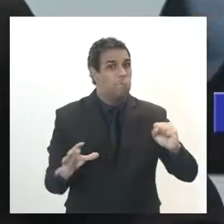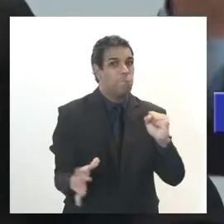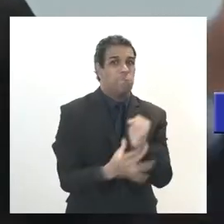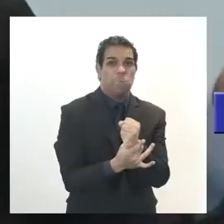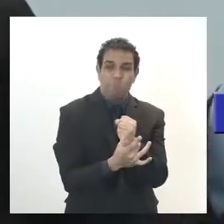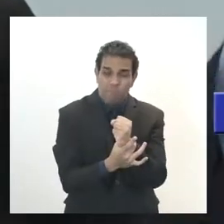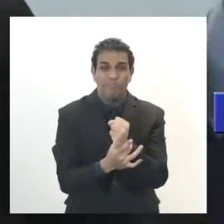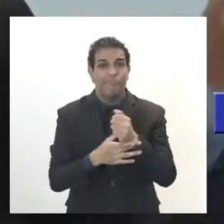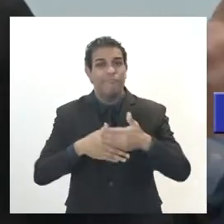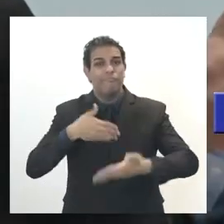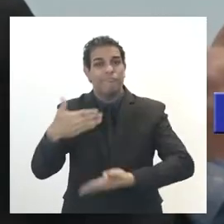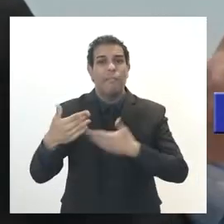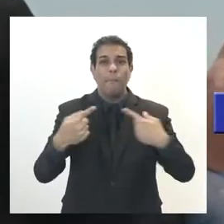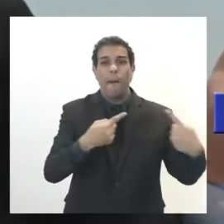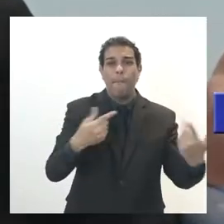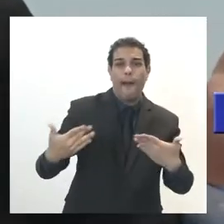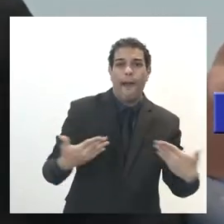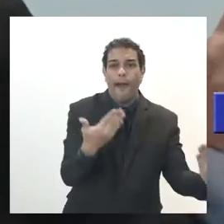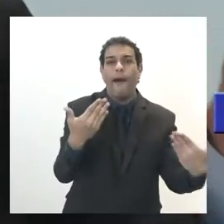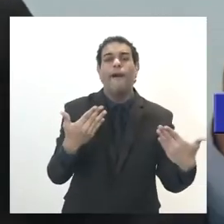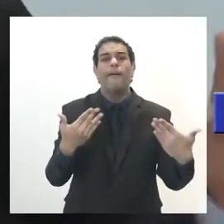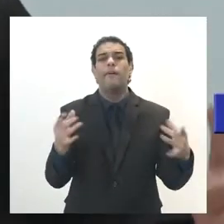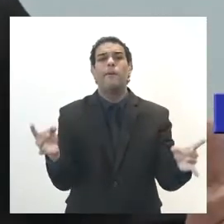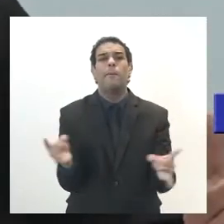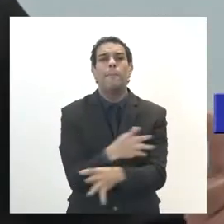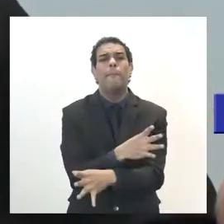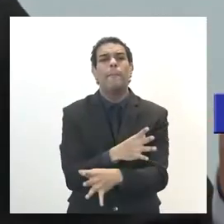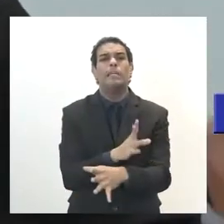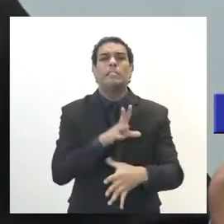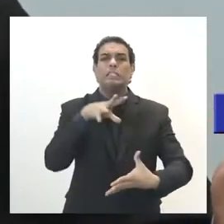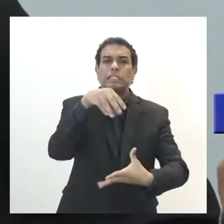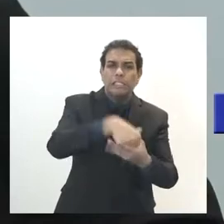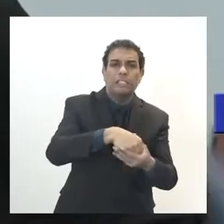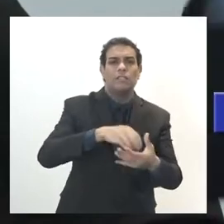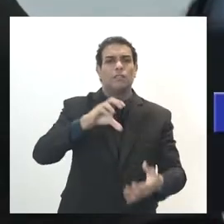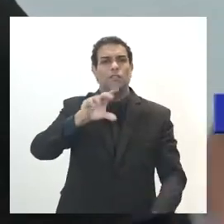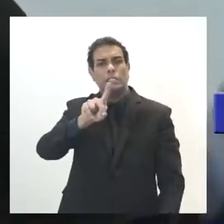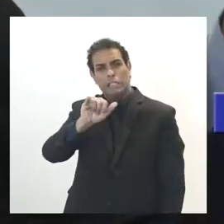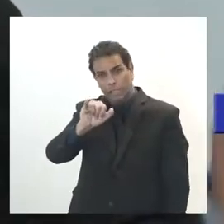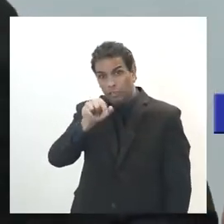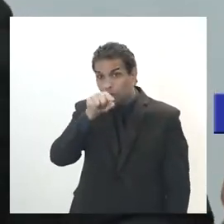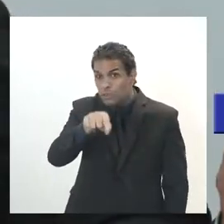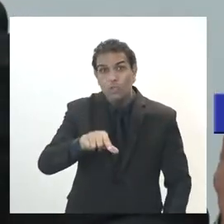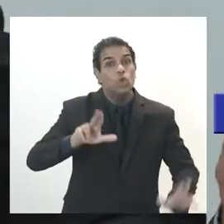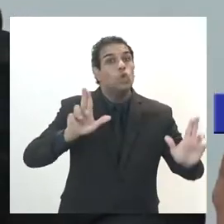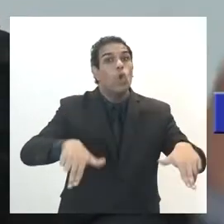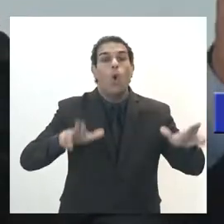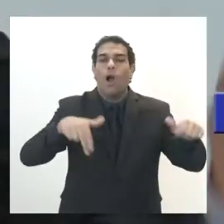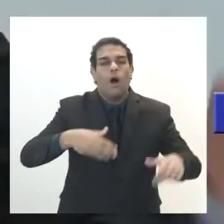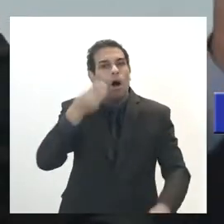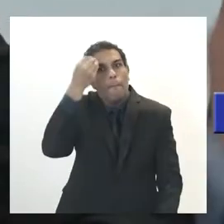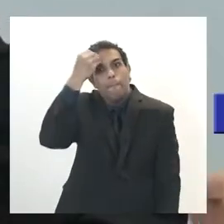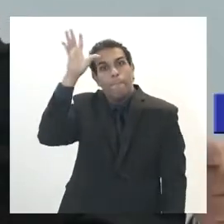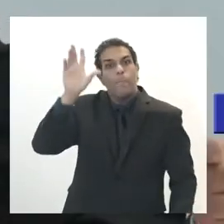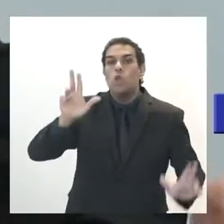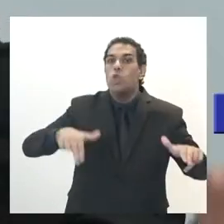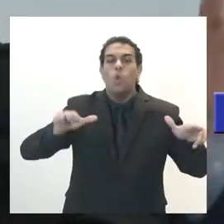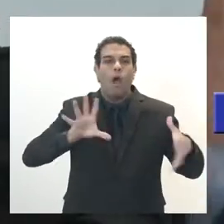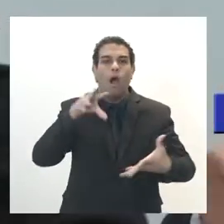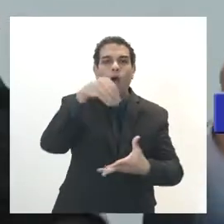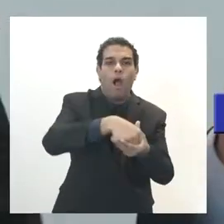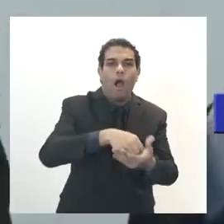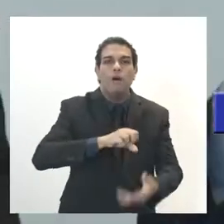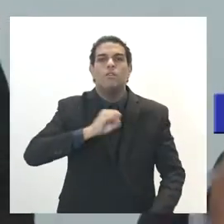na sequência do seu do seu do seu plano de cacto sempre as serpentes prestando depoimento que jamais faria ele jamais faria